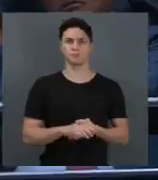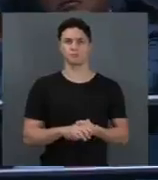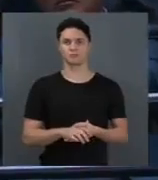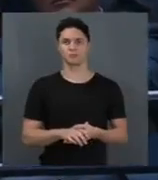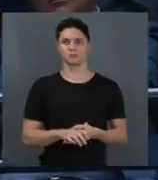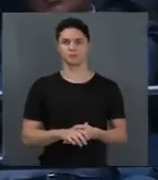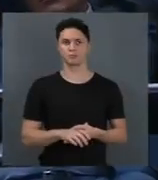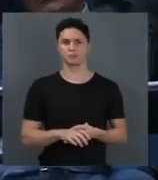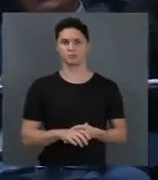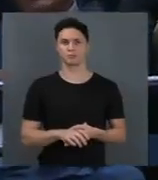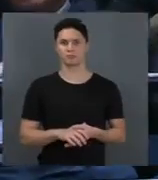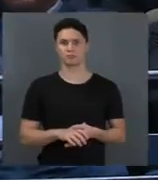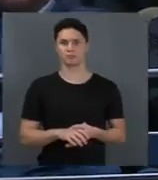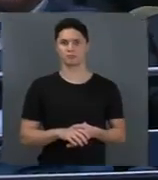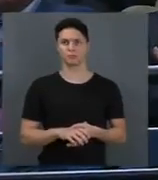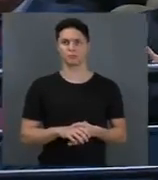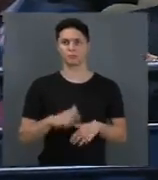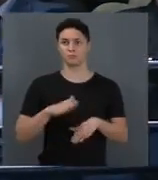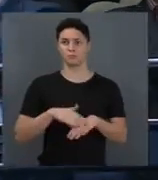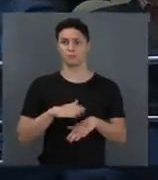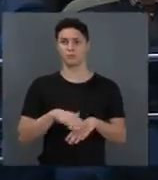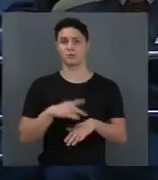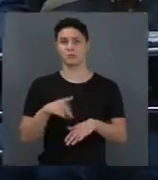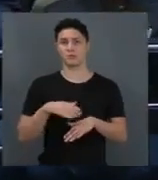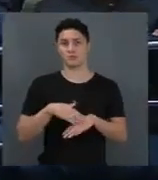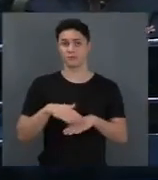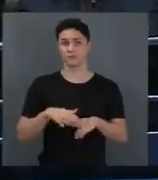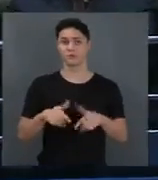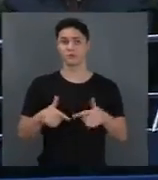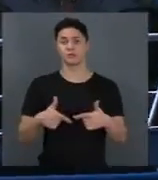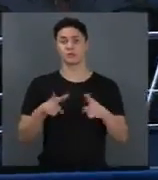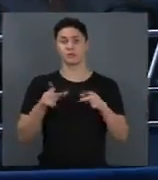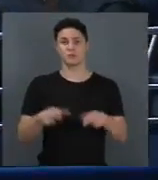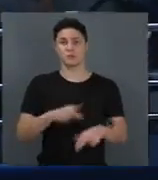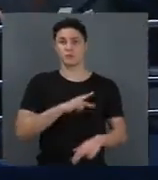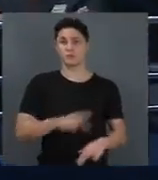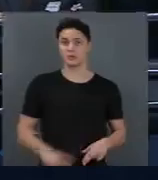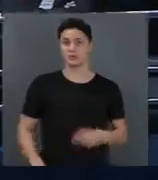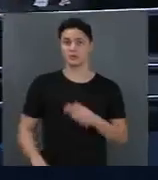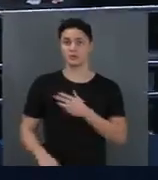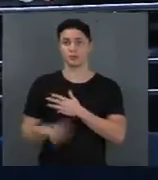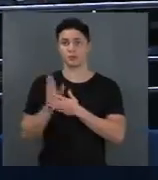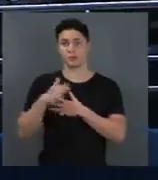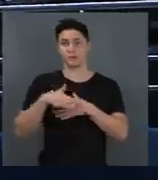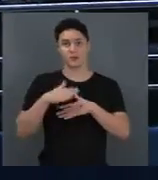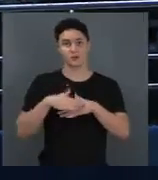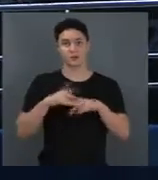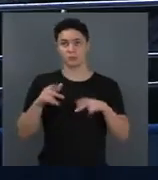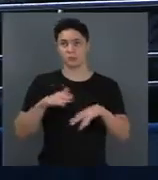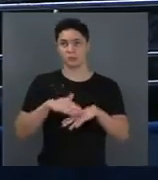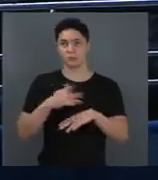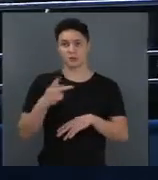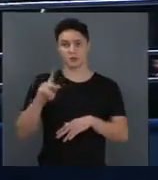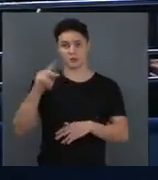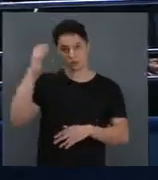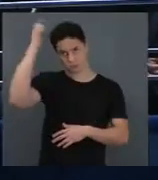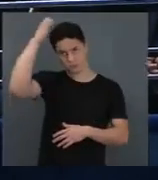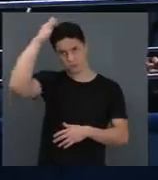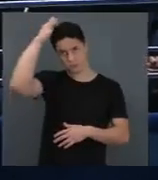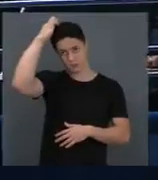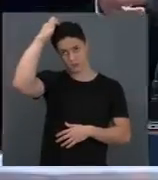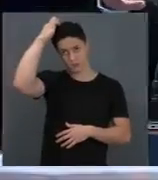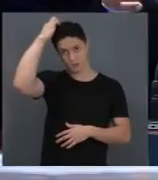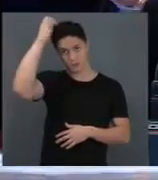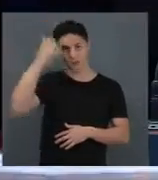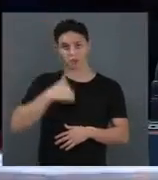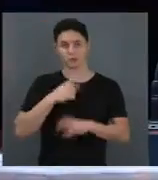o que está ao alcance dele, ele está fazendo. Como o presidente Lula está fazendo o que está ao alcance deles. Então, eu digo sempre que essa não é hora de